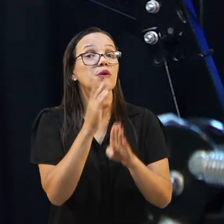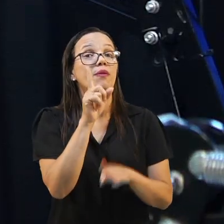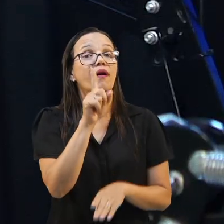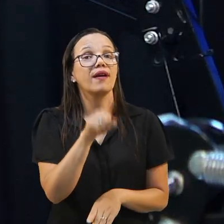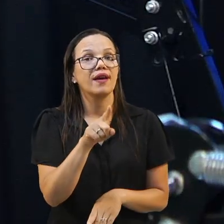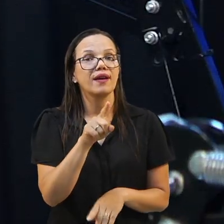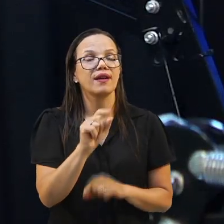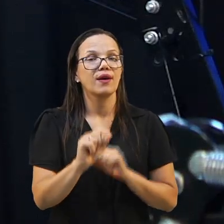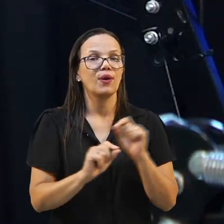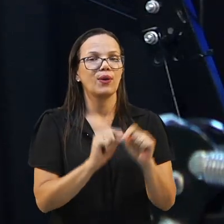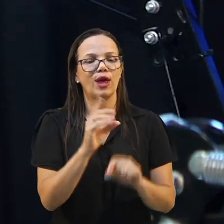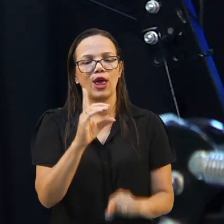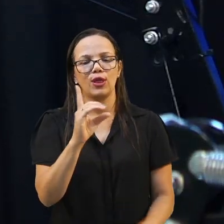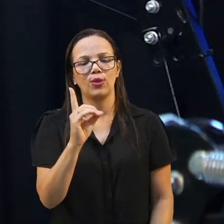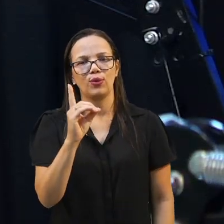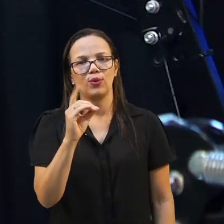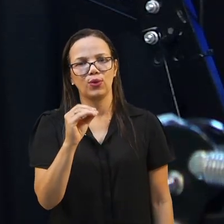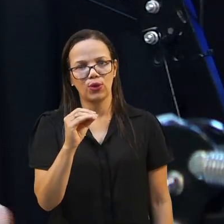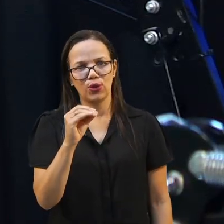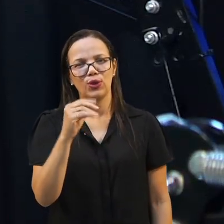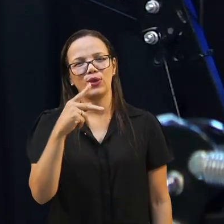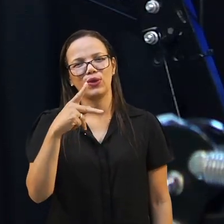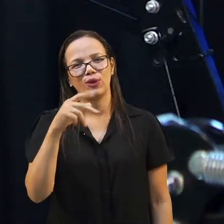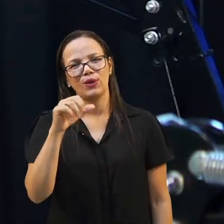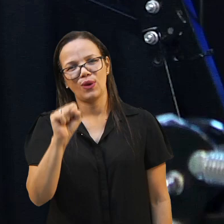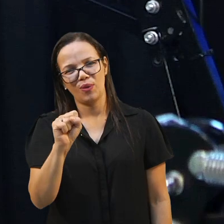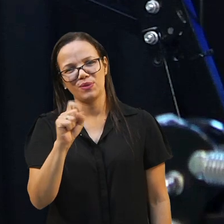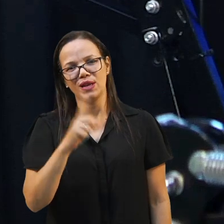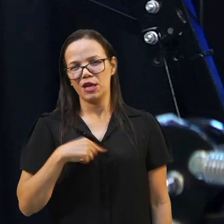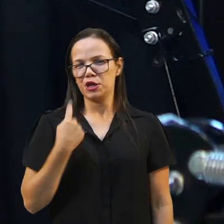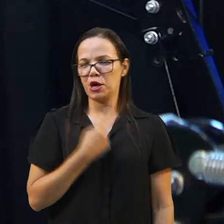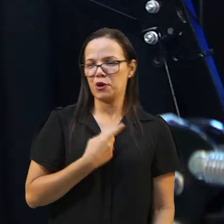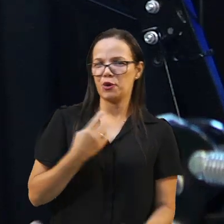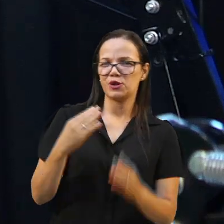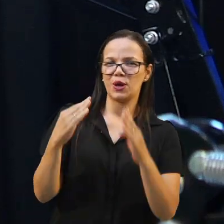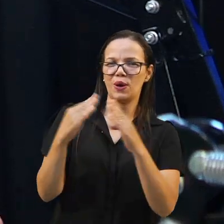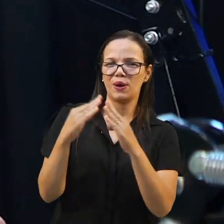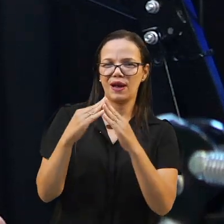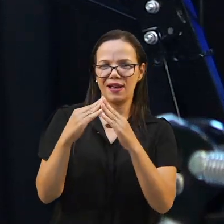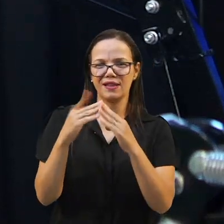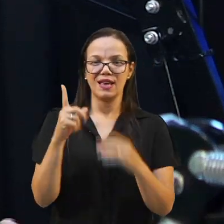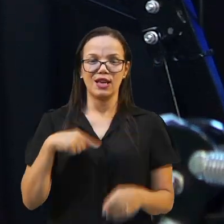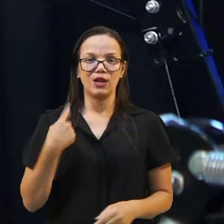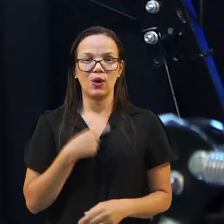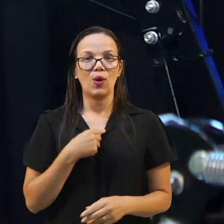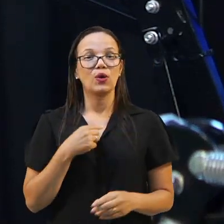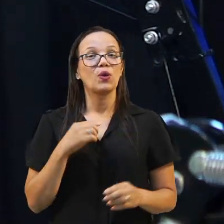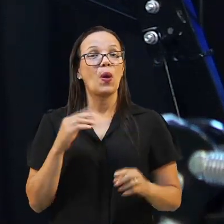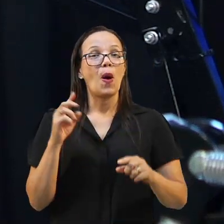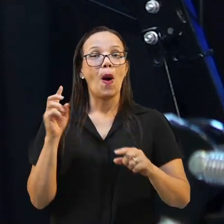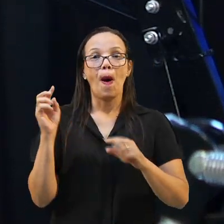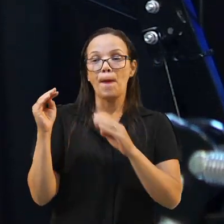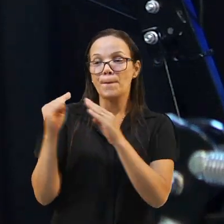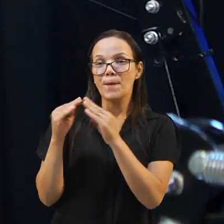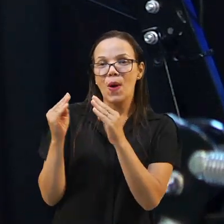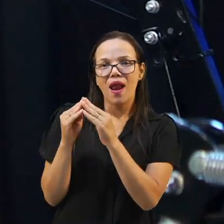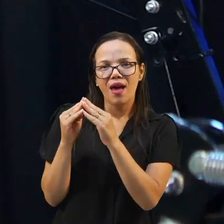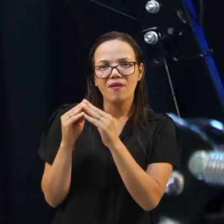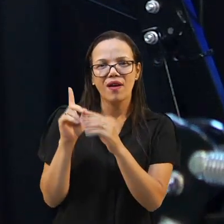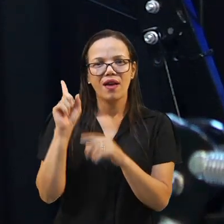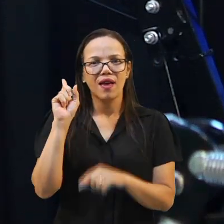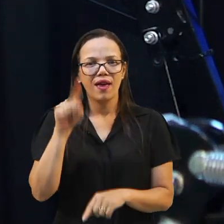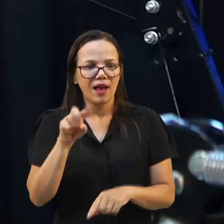era agente do DOPS. E a nossa república era vigiada 24